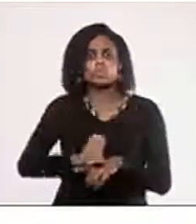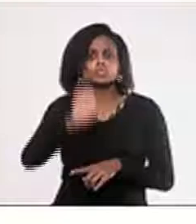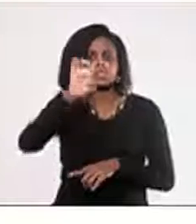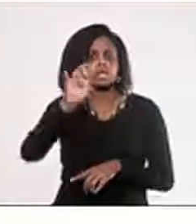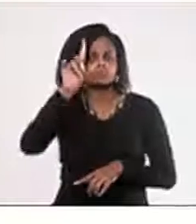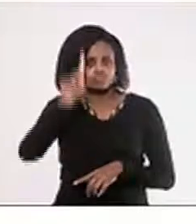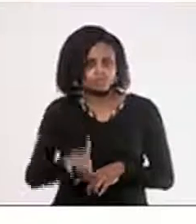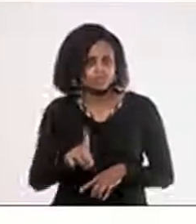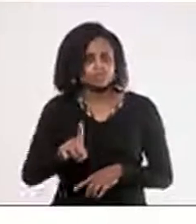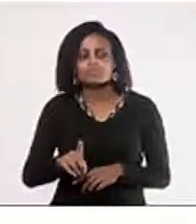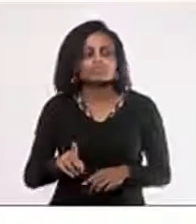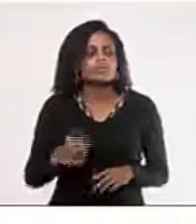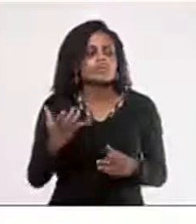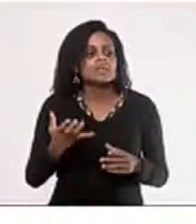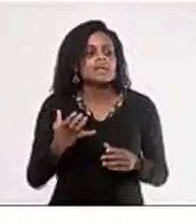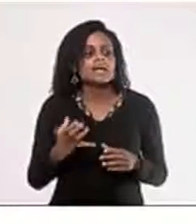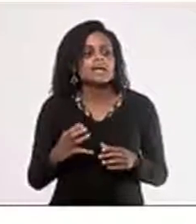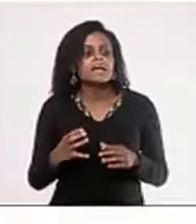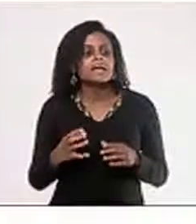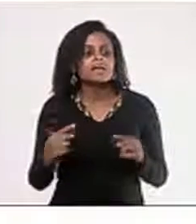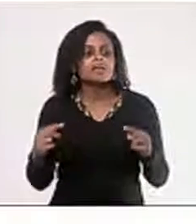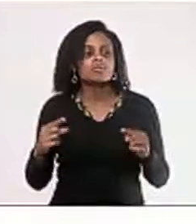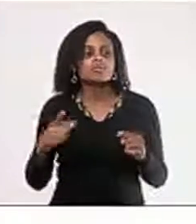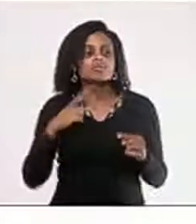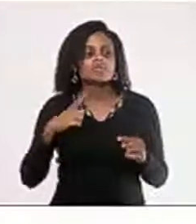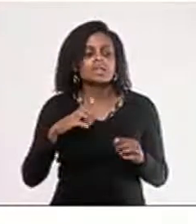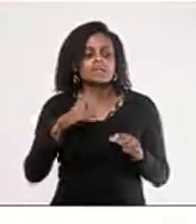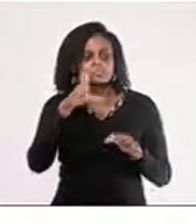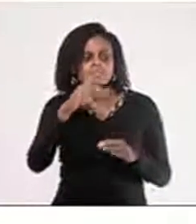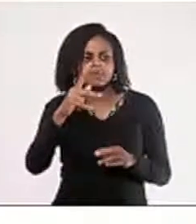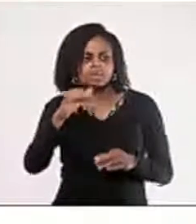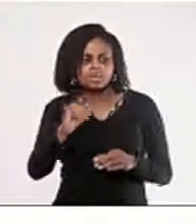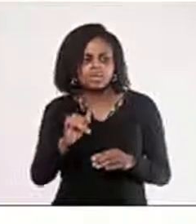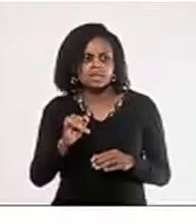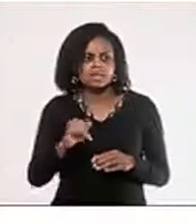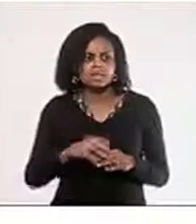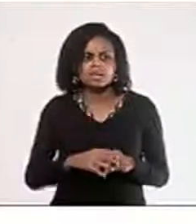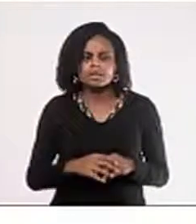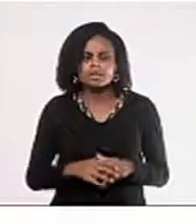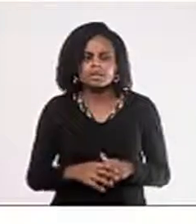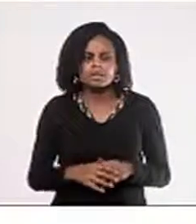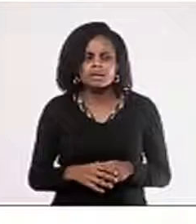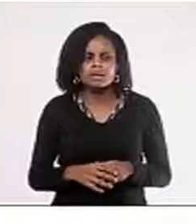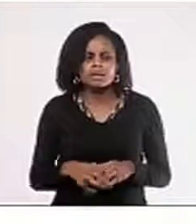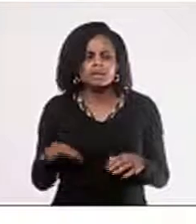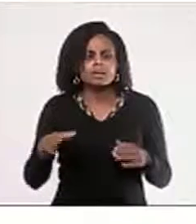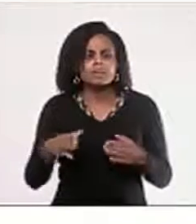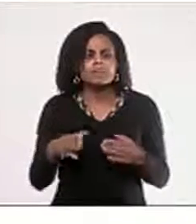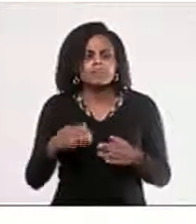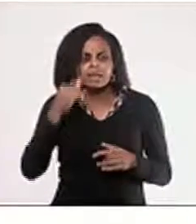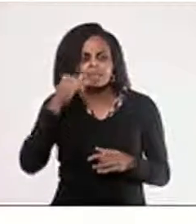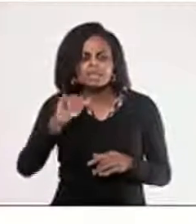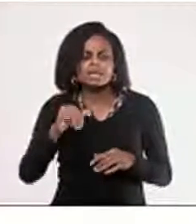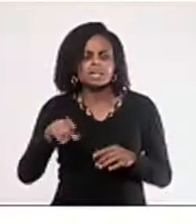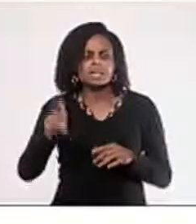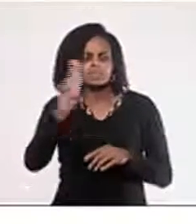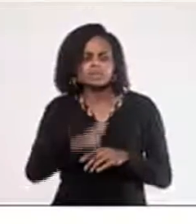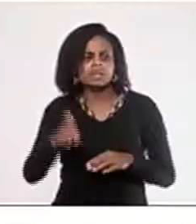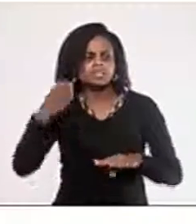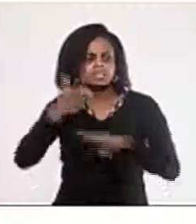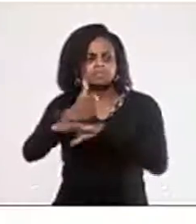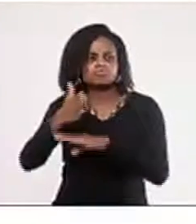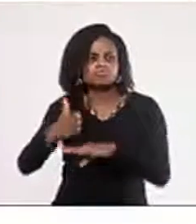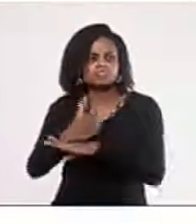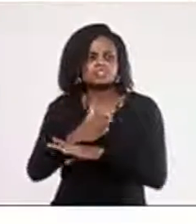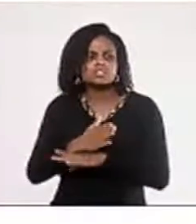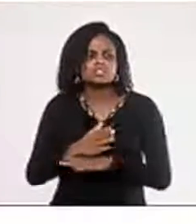que fazer da CPI uma trincheira para que salas de aulas não sejam invadidos por fanáticos que querem